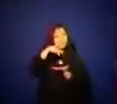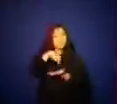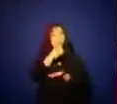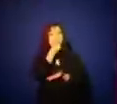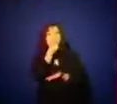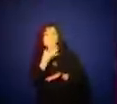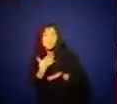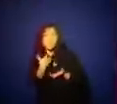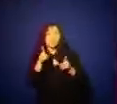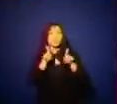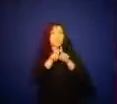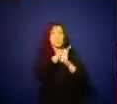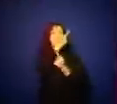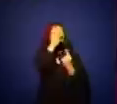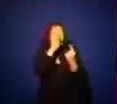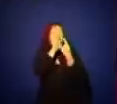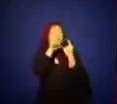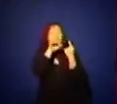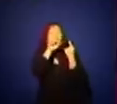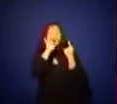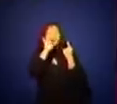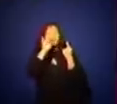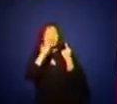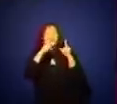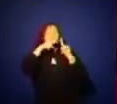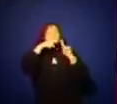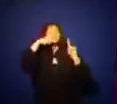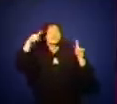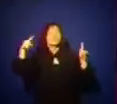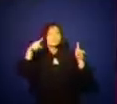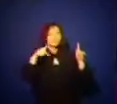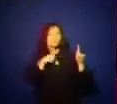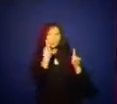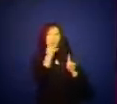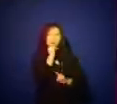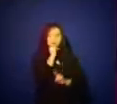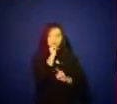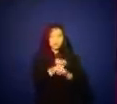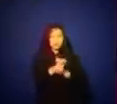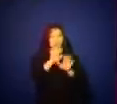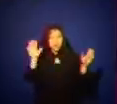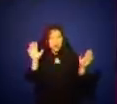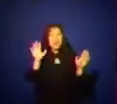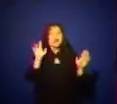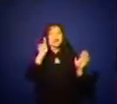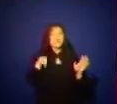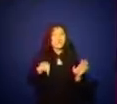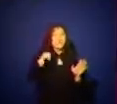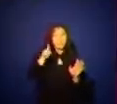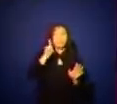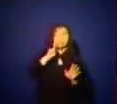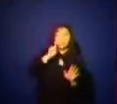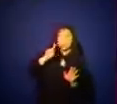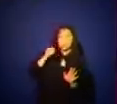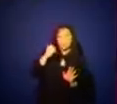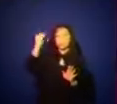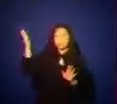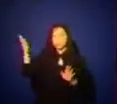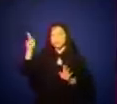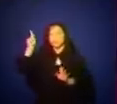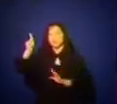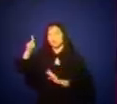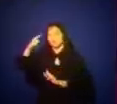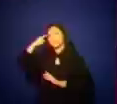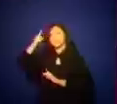regime de metas de inflação acho que a gente teve um exemplo muito Claro no caso do feto o Estados Unidos é um país em relação grade